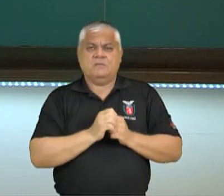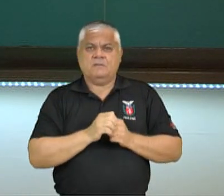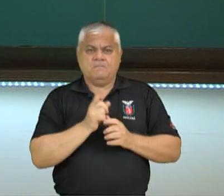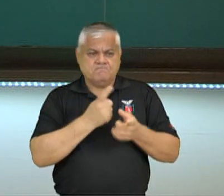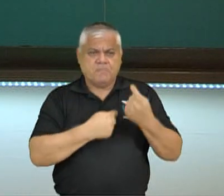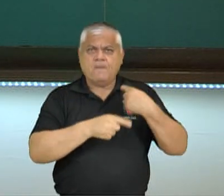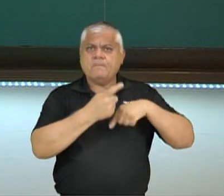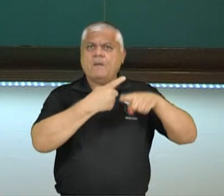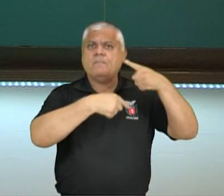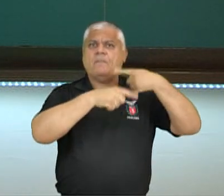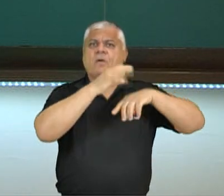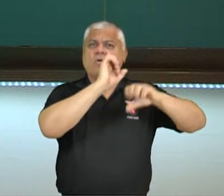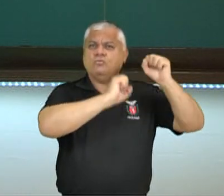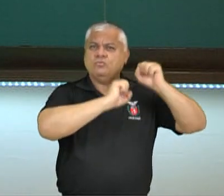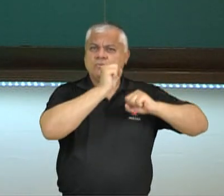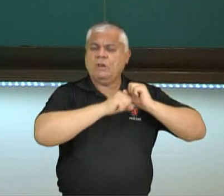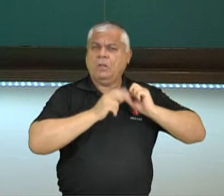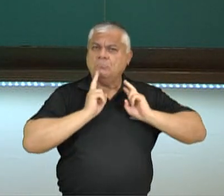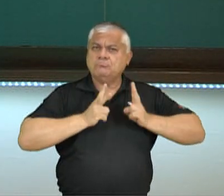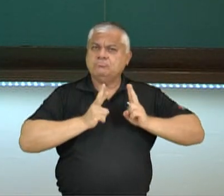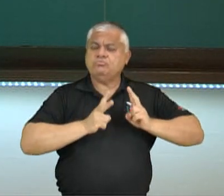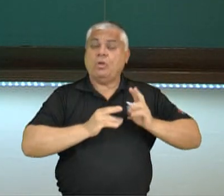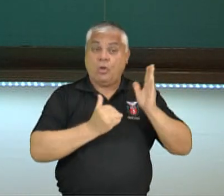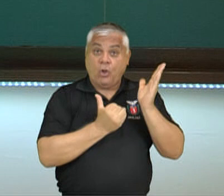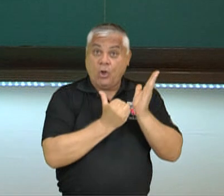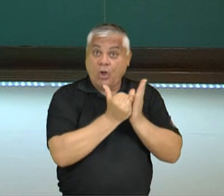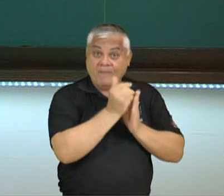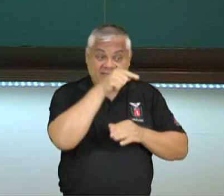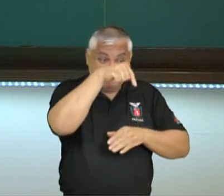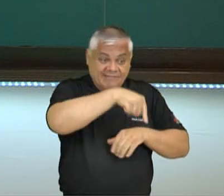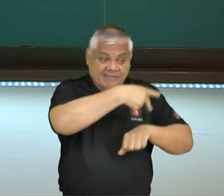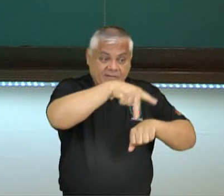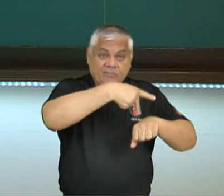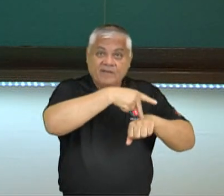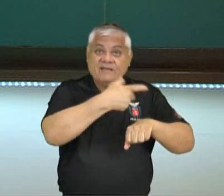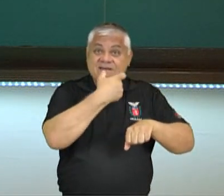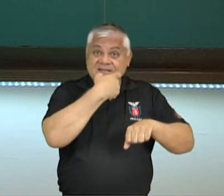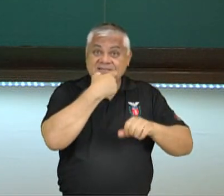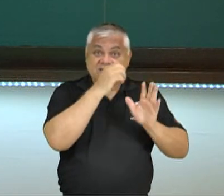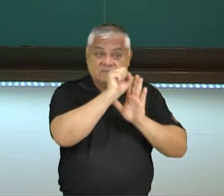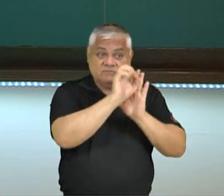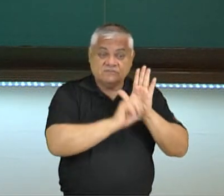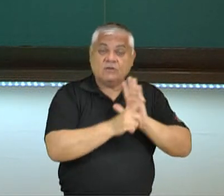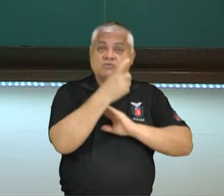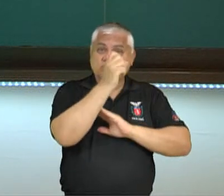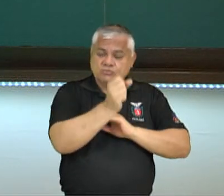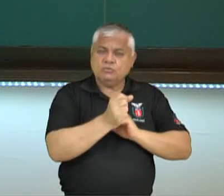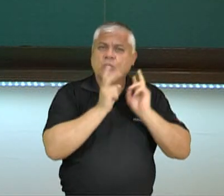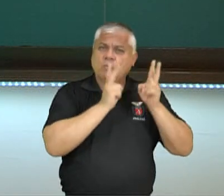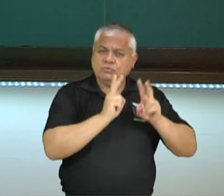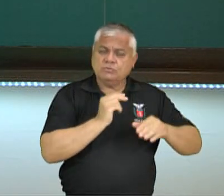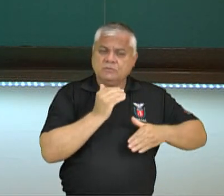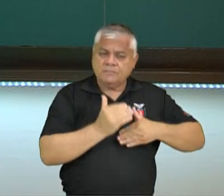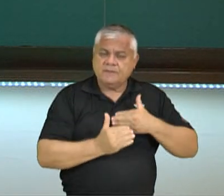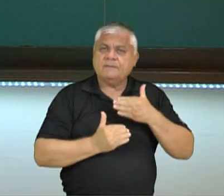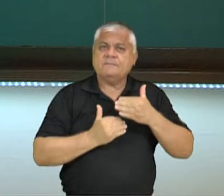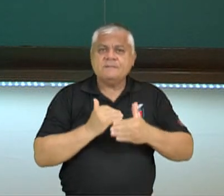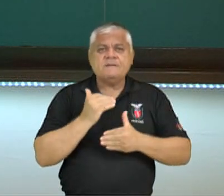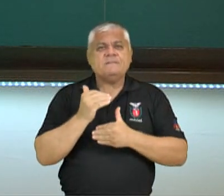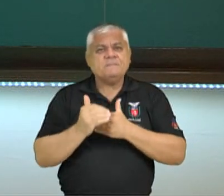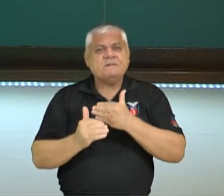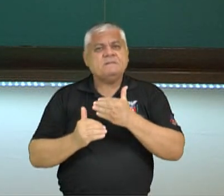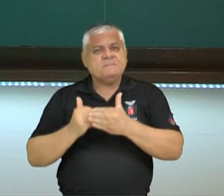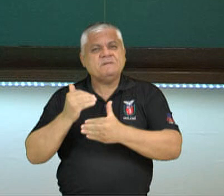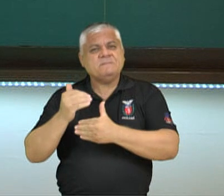um processo contínuo, começou lá na Inglaterra no século XVIII e que ainda está em desenvolvimento,